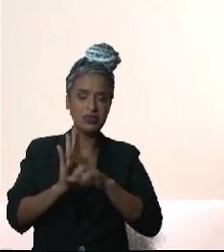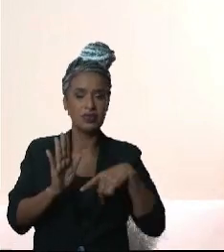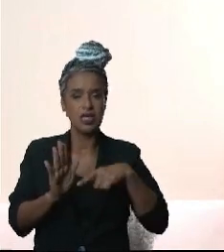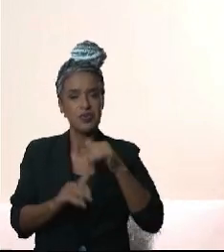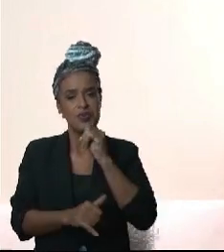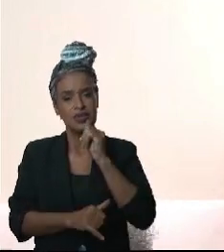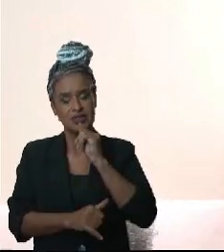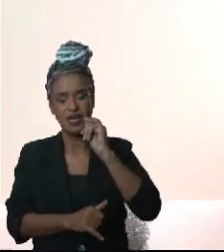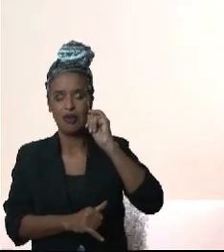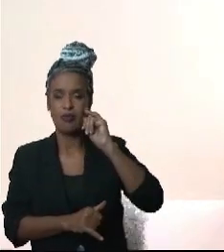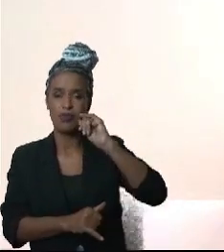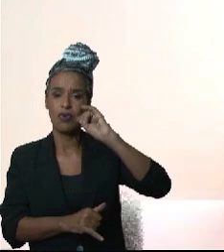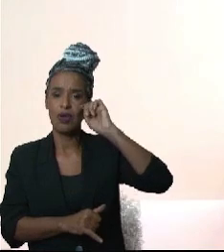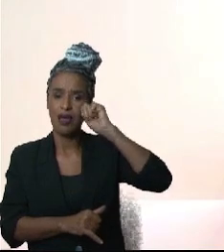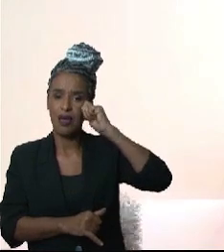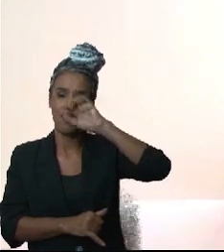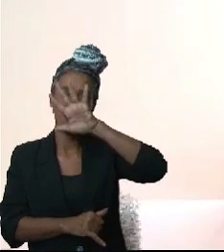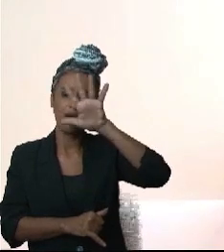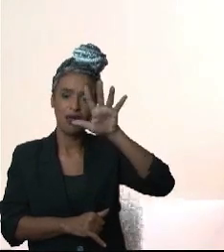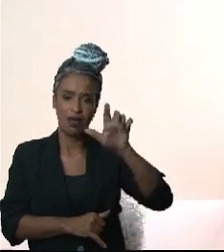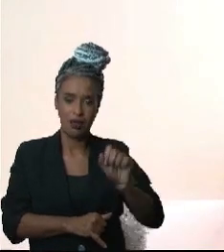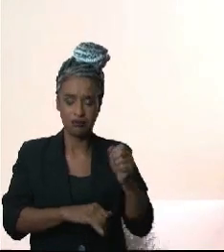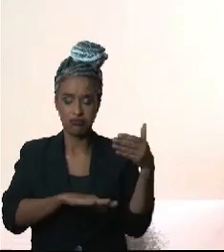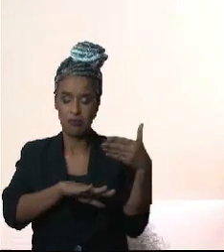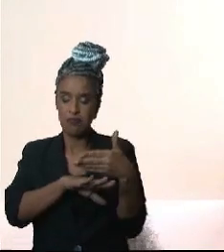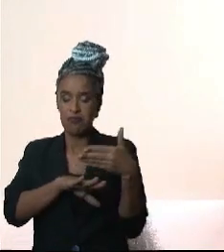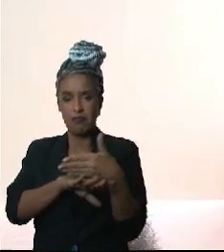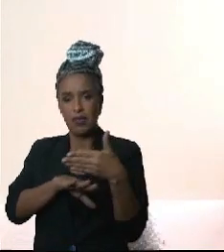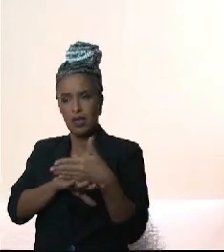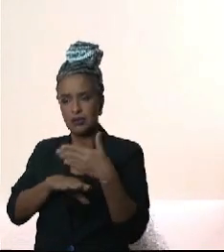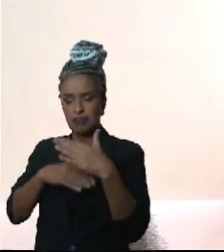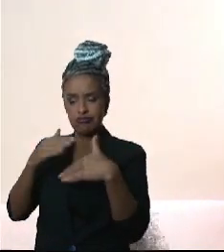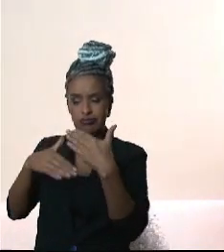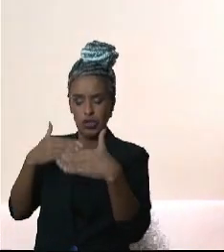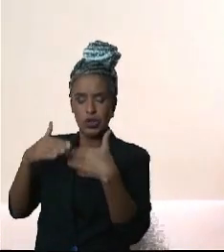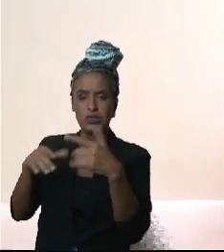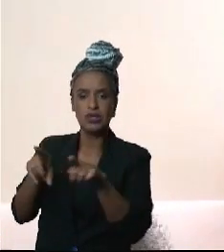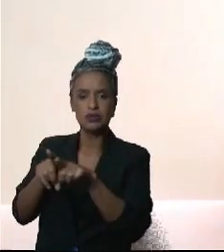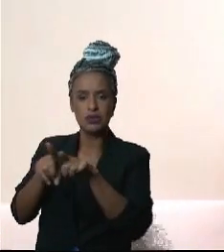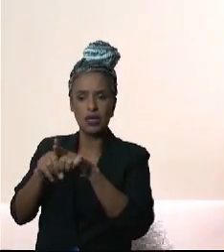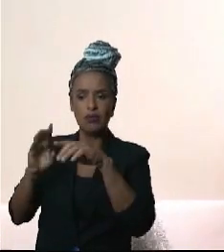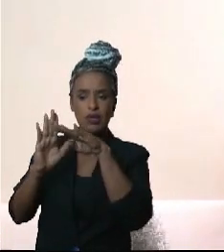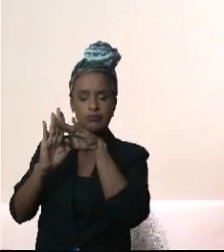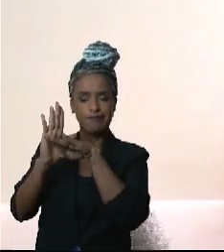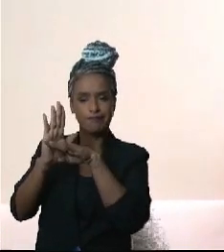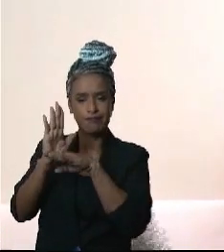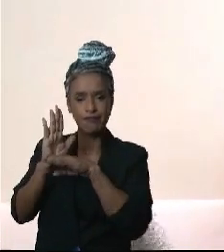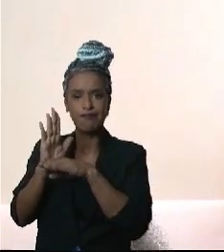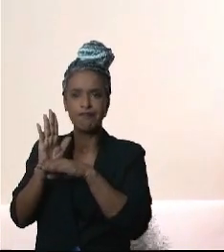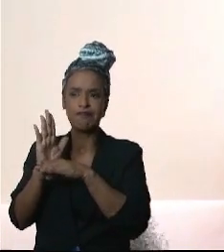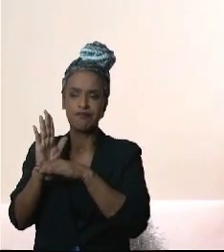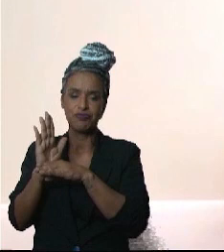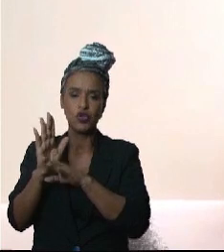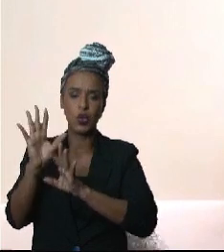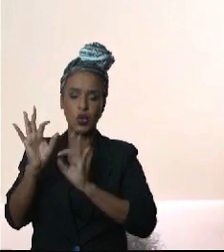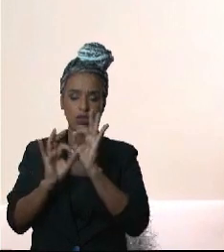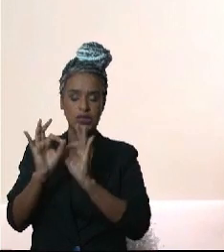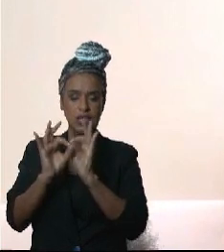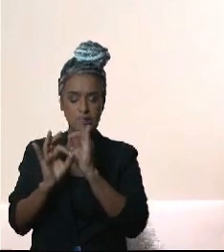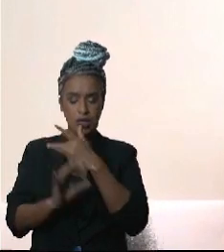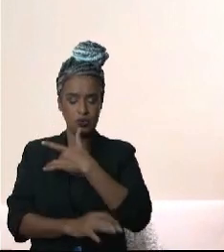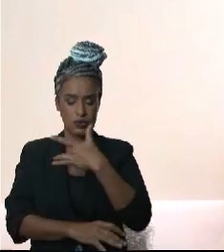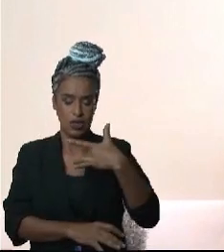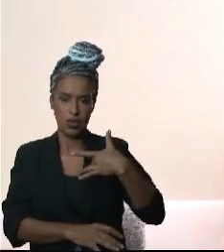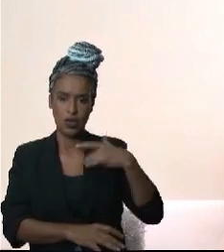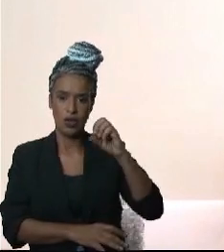Mas também participamos ativamente em outros processos, em outras agências das Nações Unidas, como no caso da Organização Mundial da